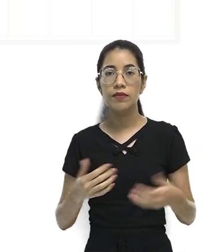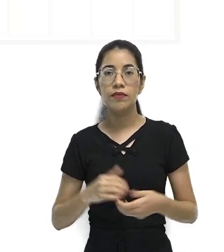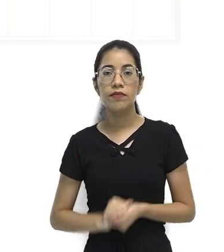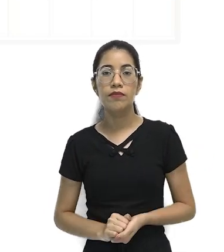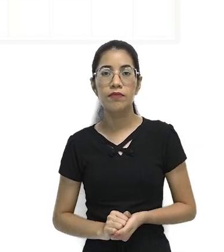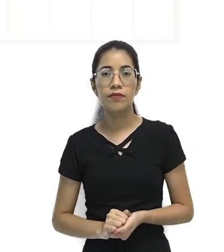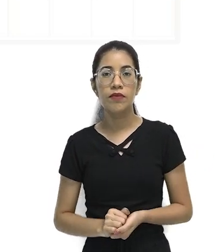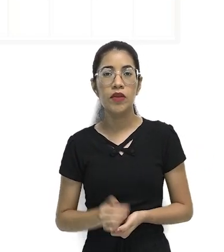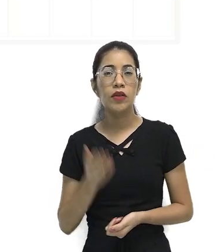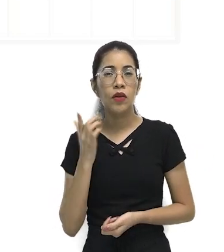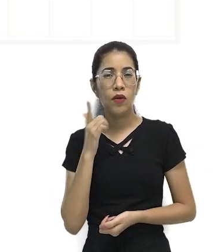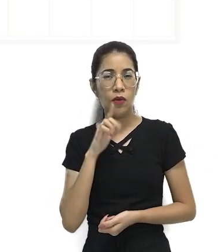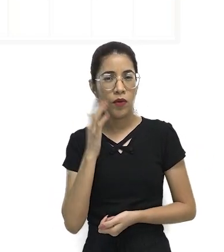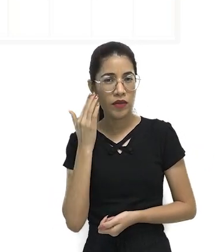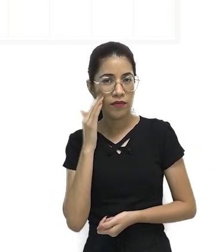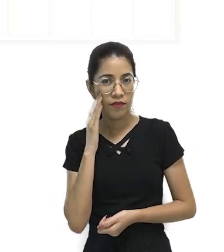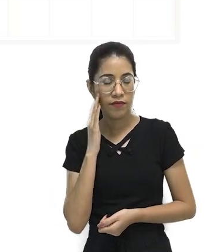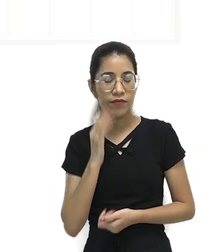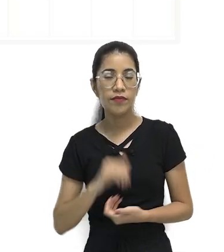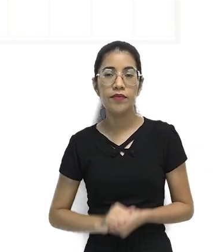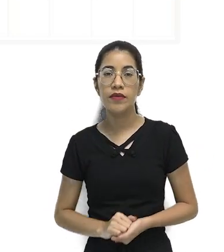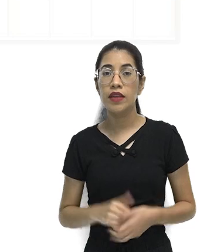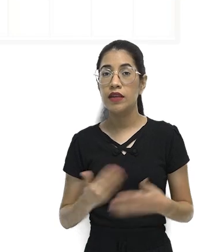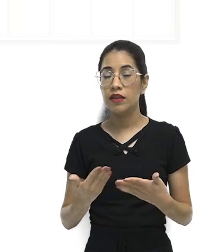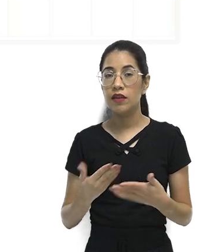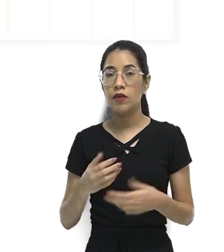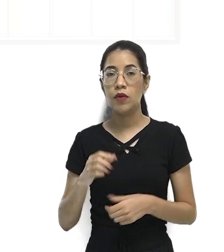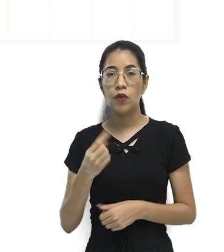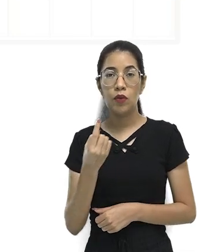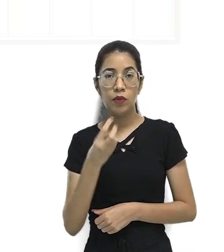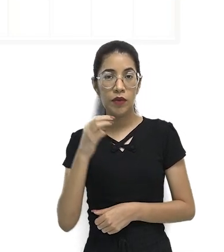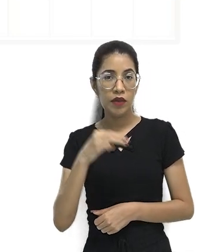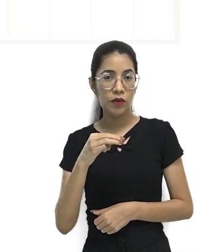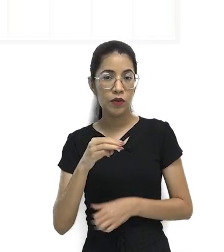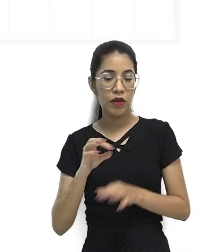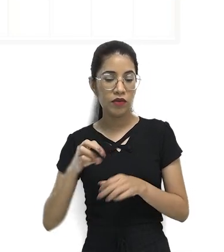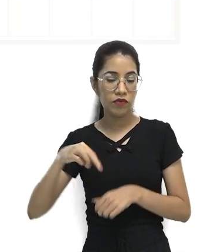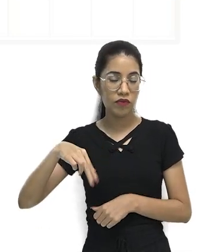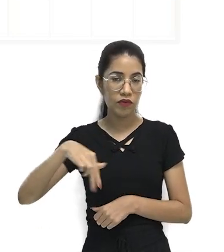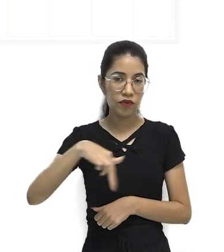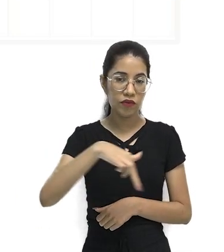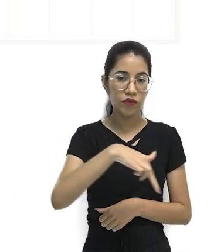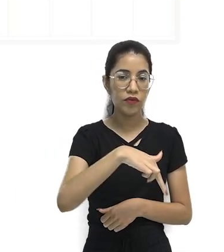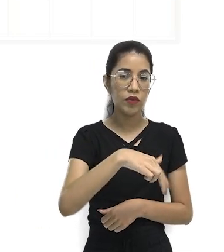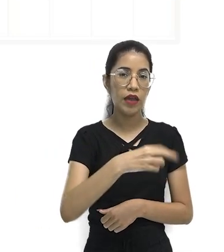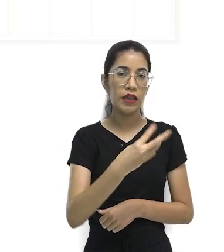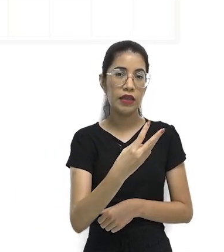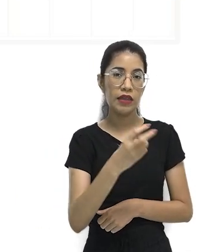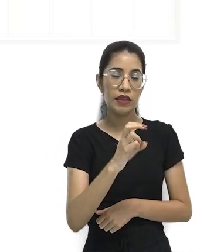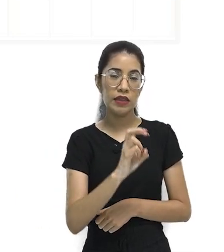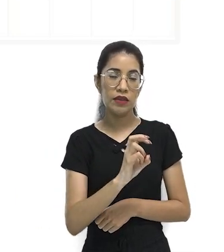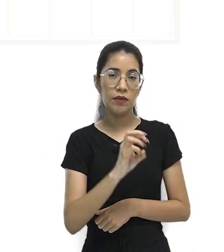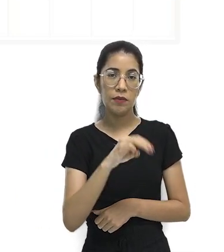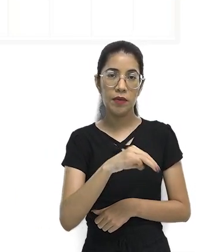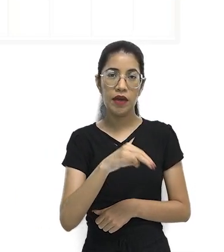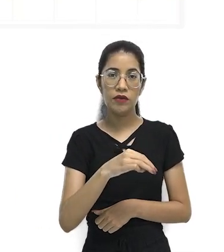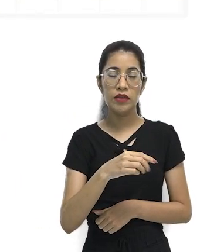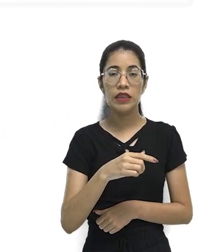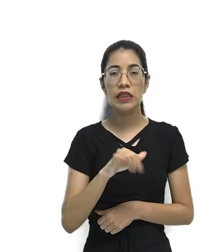Pegaram aí o raciocínio? Em um minuto, caminham 35 metros, em 25 minutos, caminharão quantos